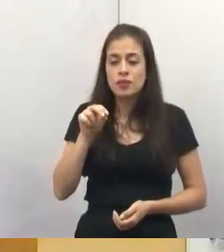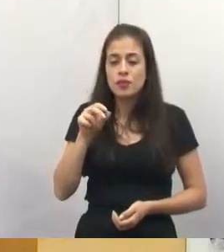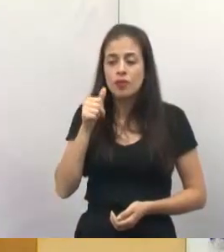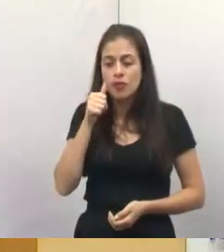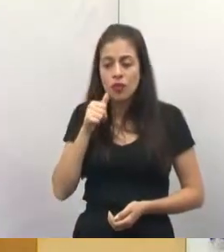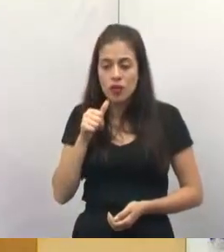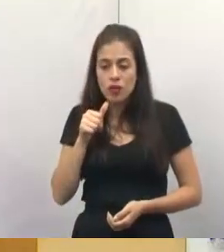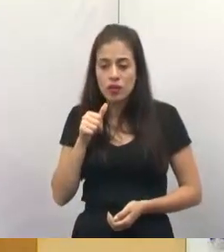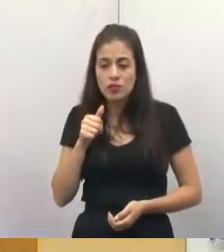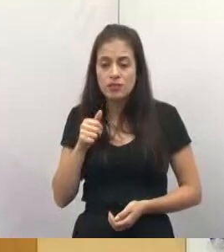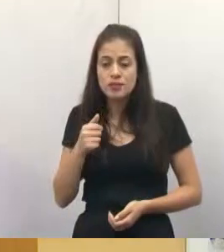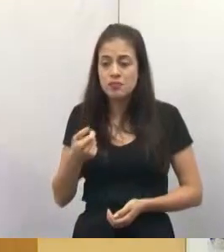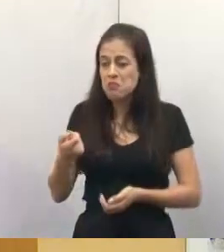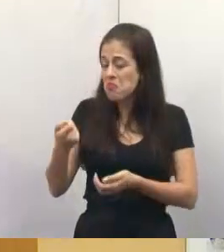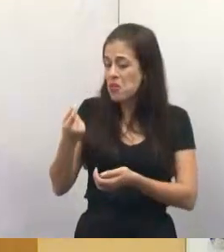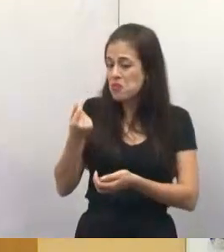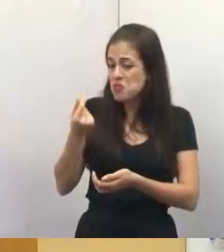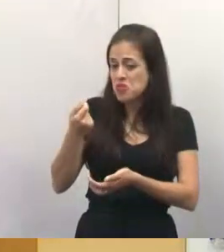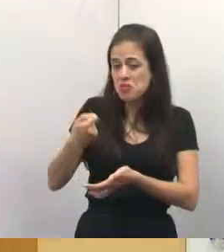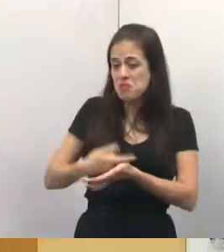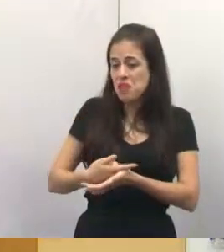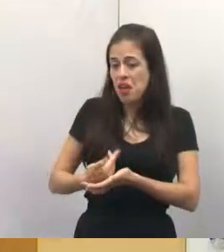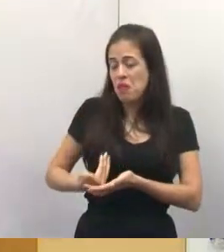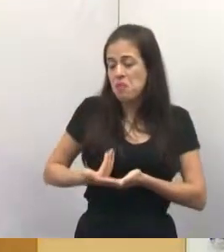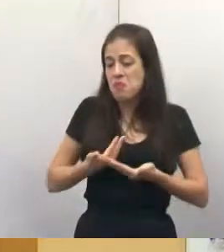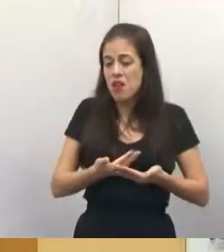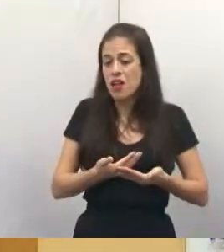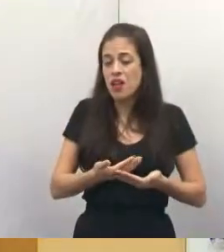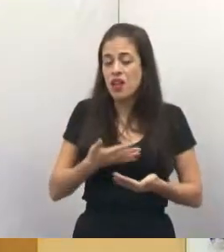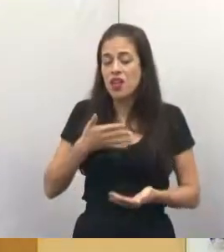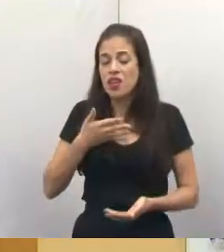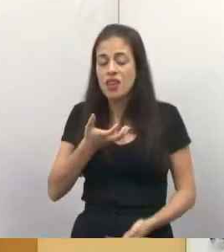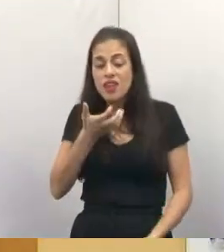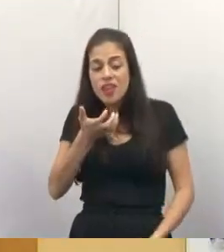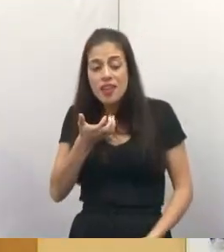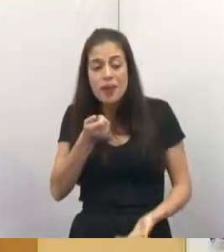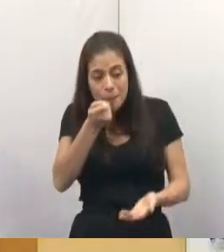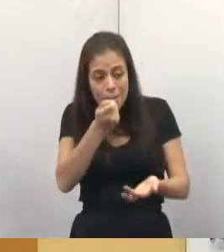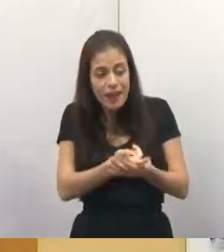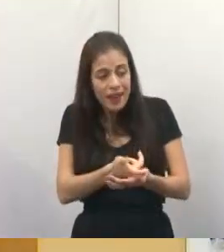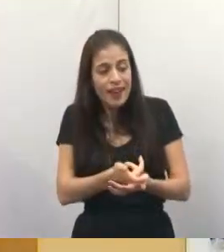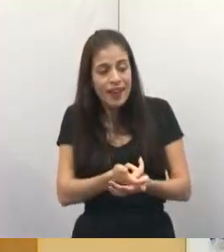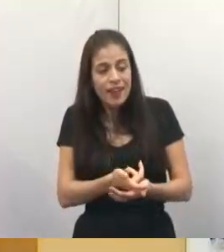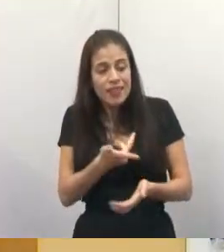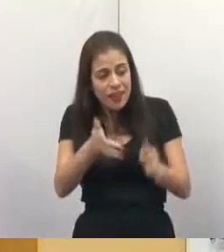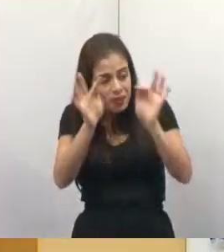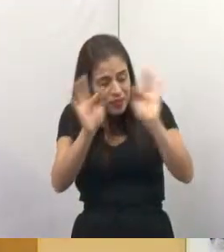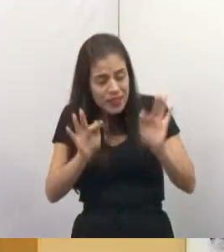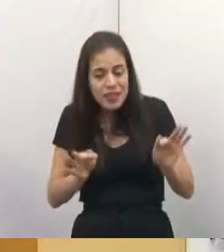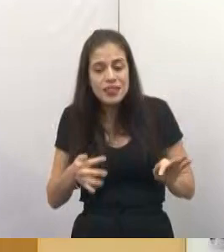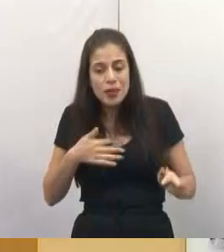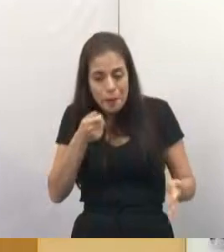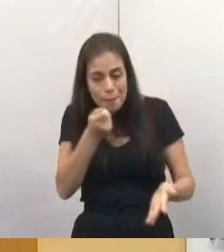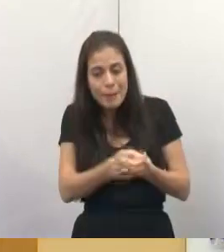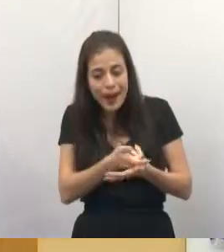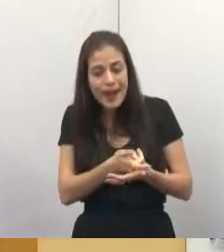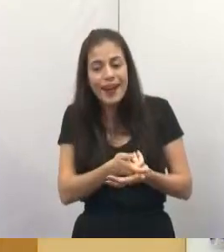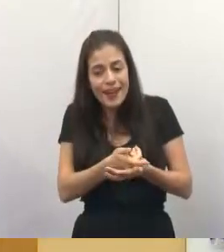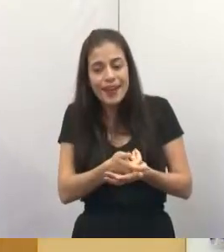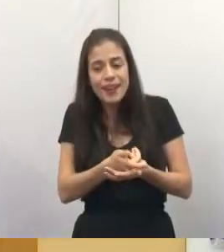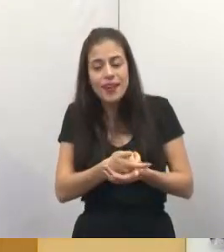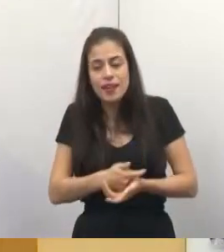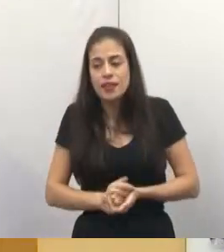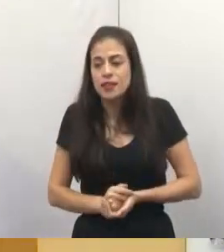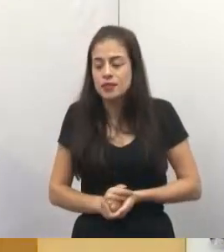gostavam deles vir pagar, porque dá um prazer de eles pagar a conta. Eles falam, eu estou pagando, estou feliz que eu paguei mais uma